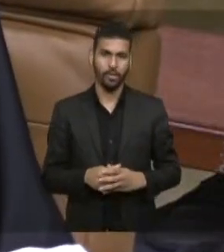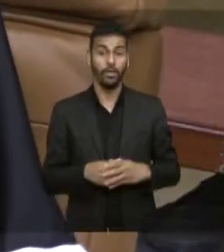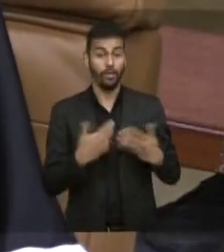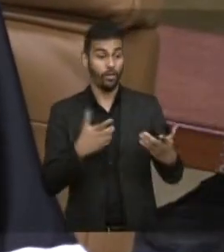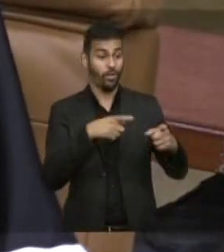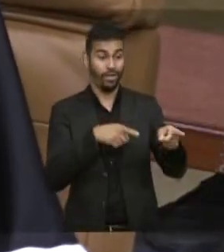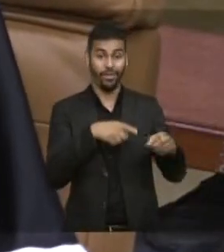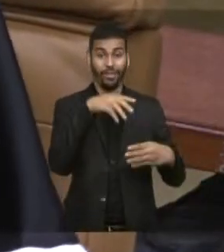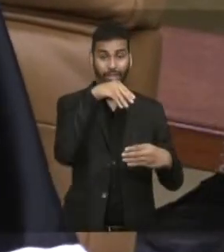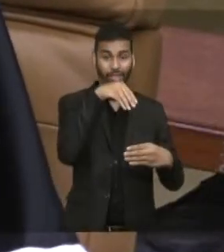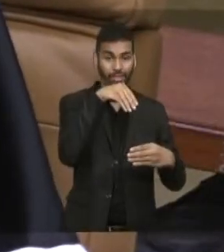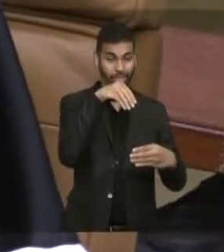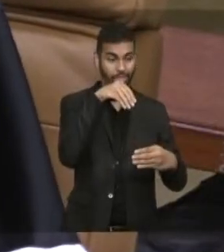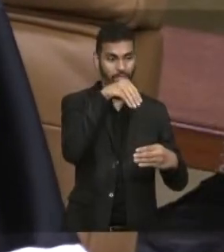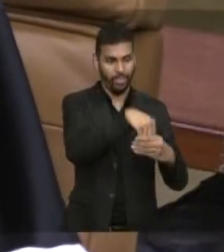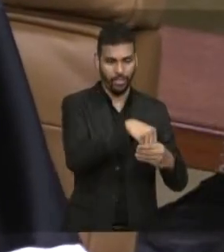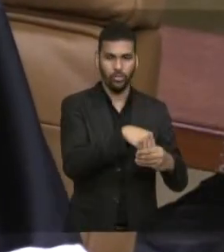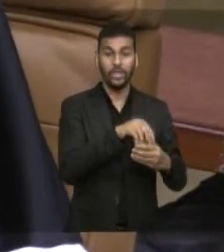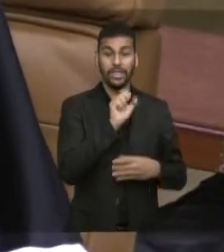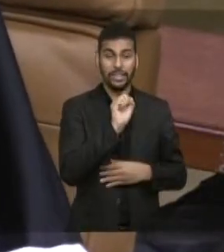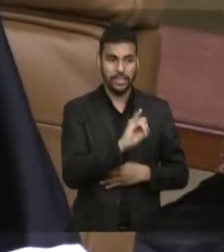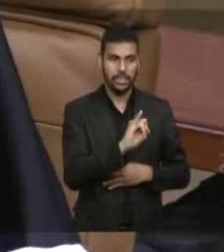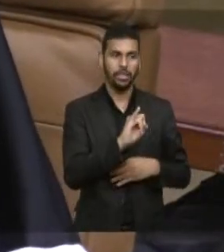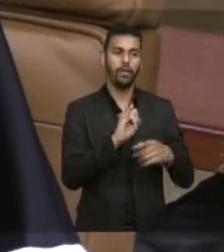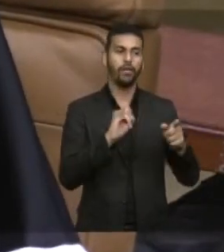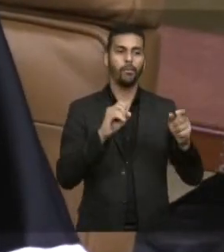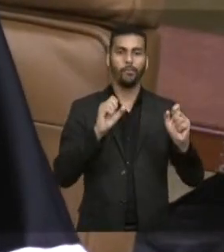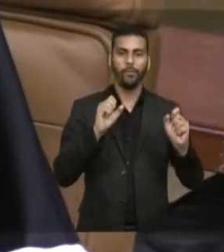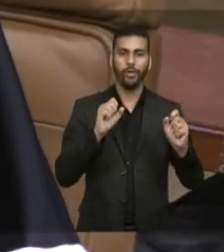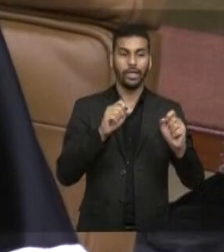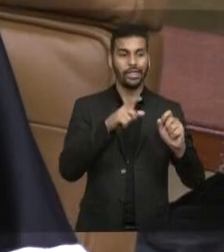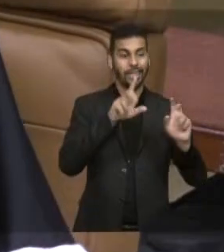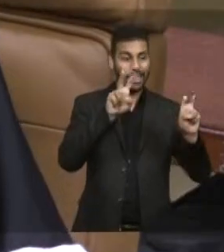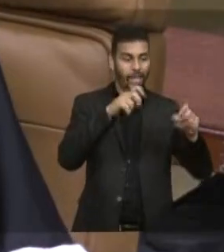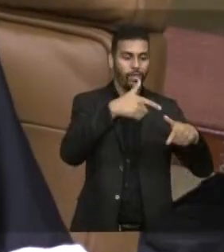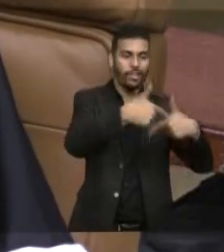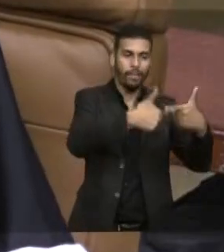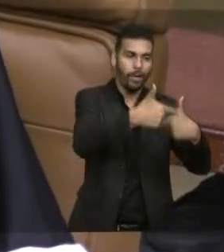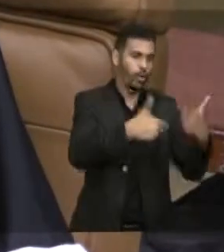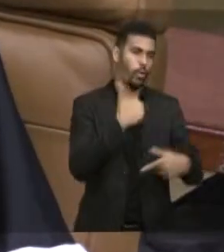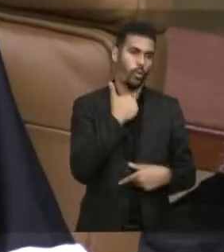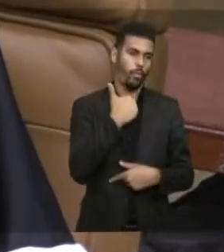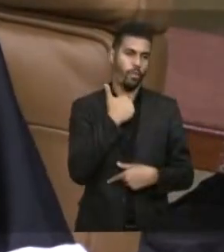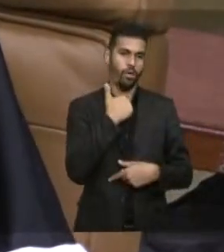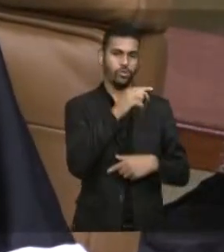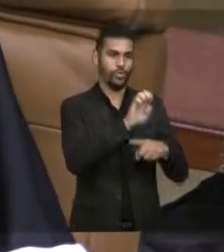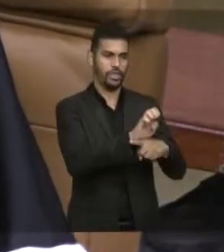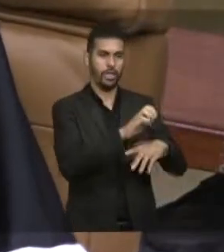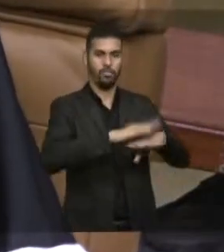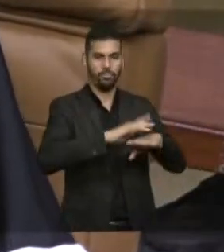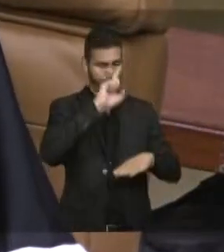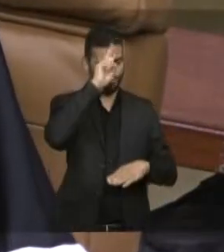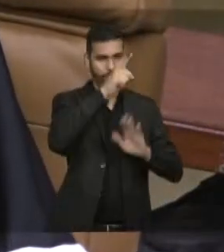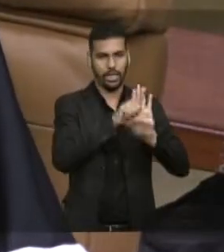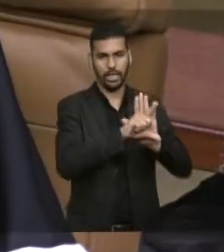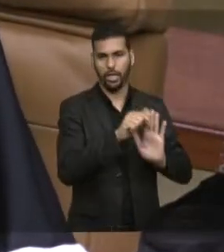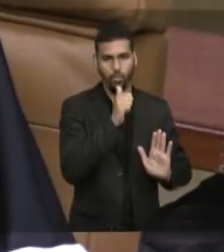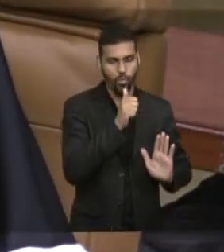há mesmo a delegação se se repultar Norma trabalhista e aqui introdutoriamente